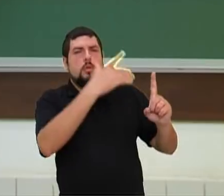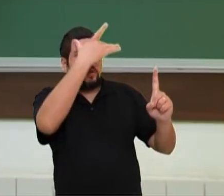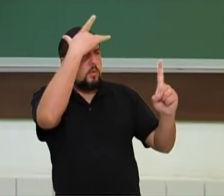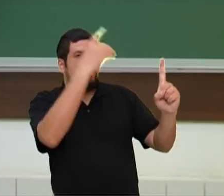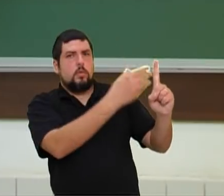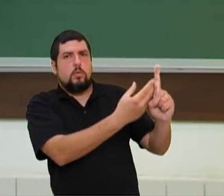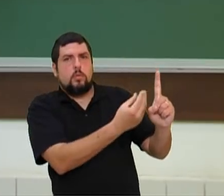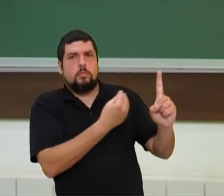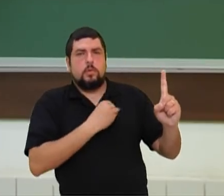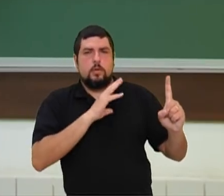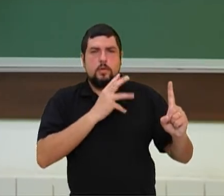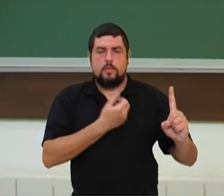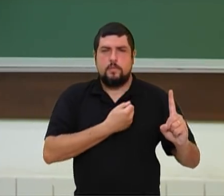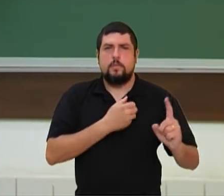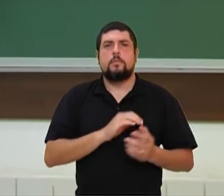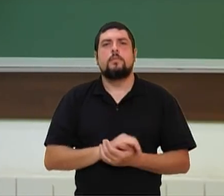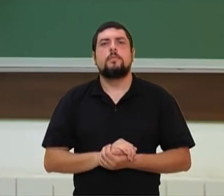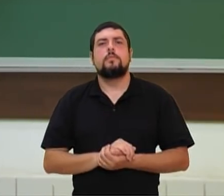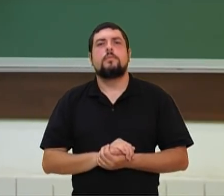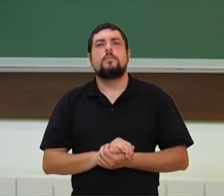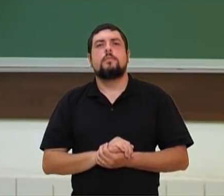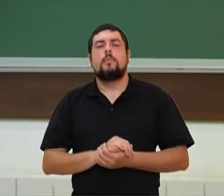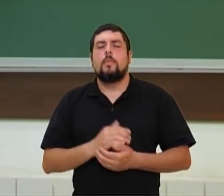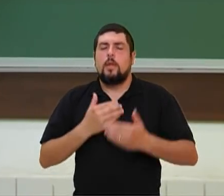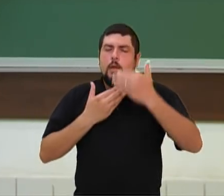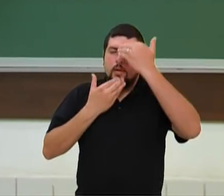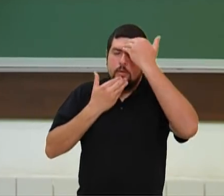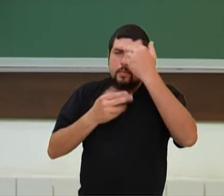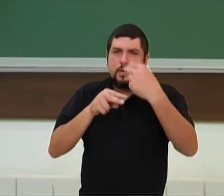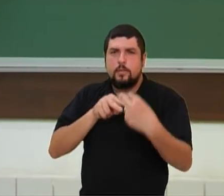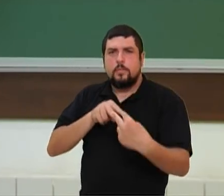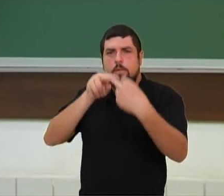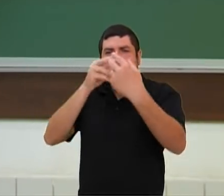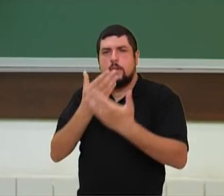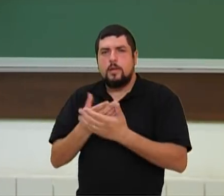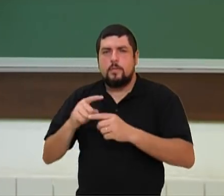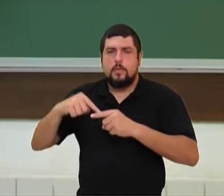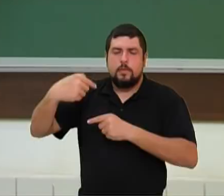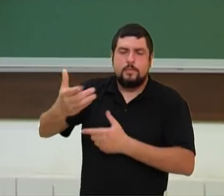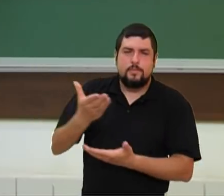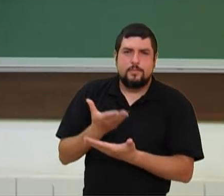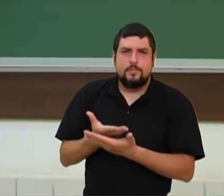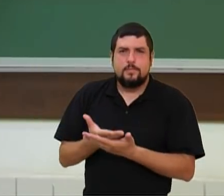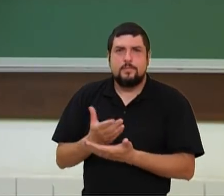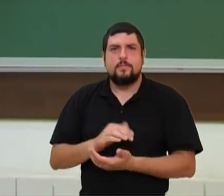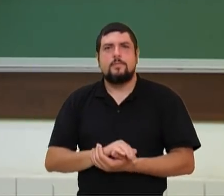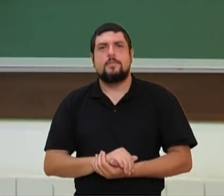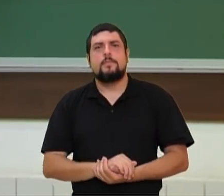Então, era isso que eu queria colocar para vocês. Agradeço a todos pela aula e até a próxima.